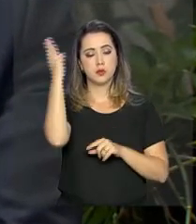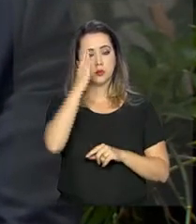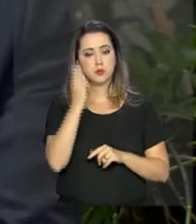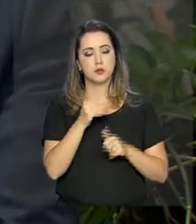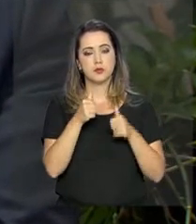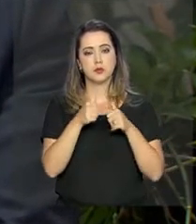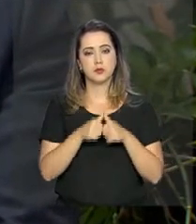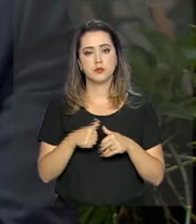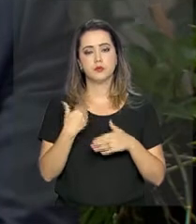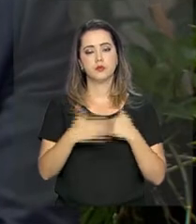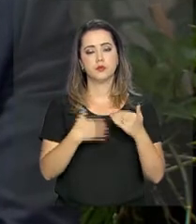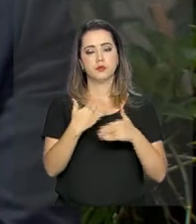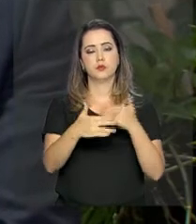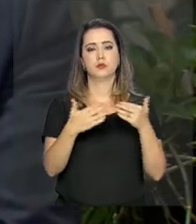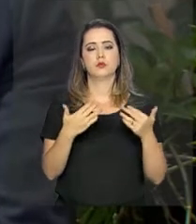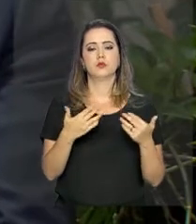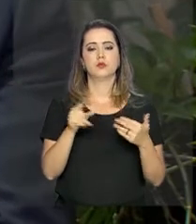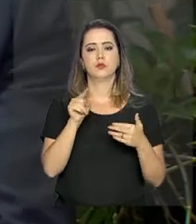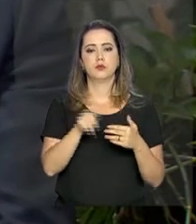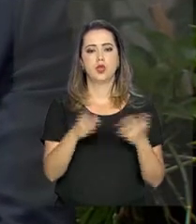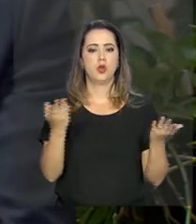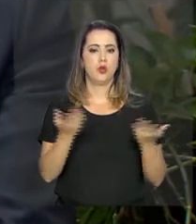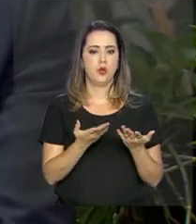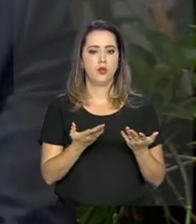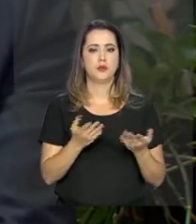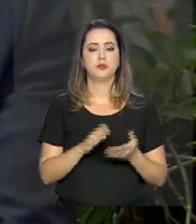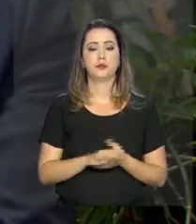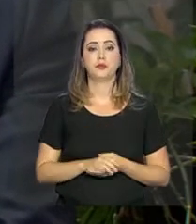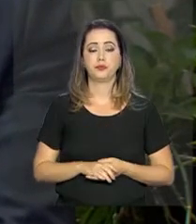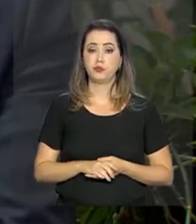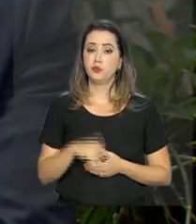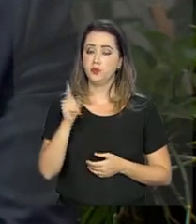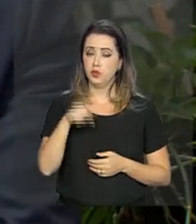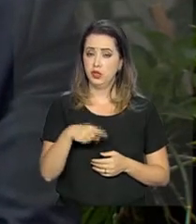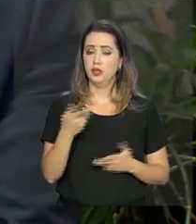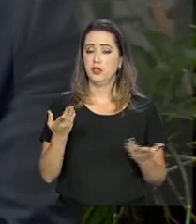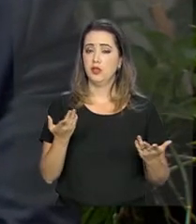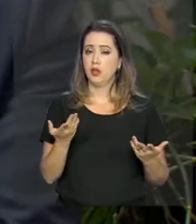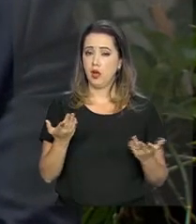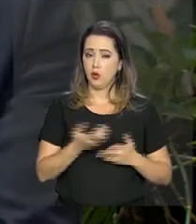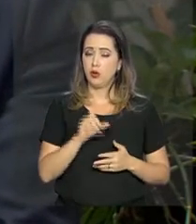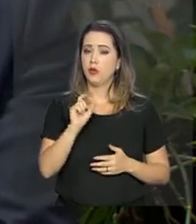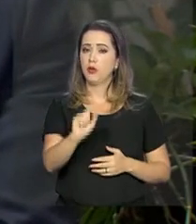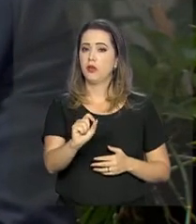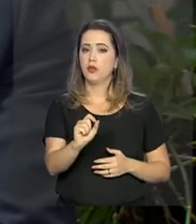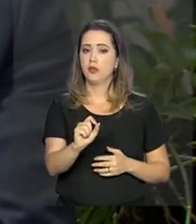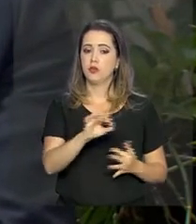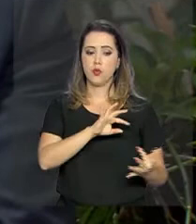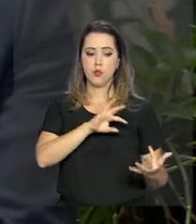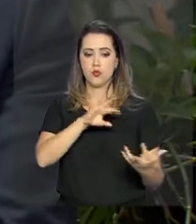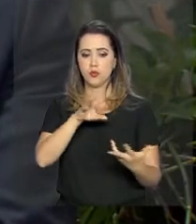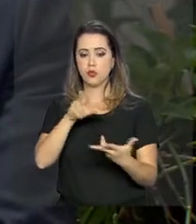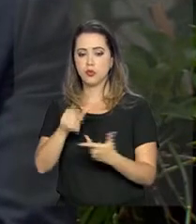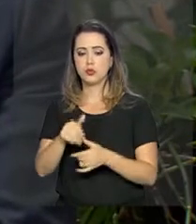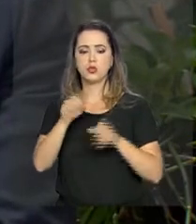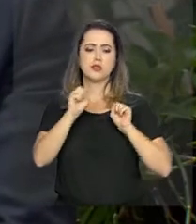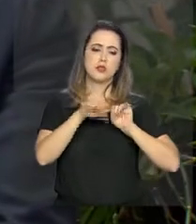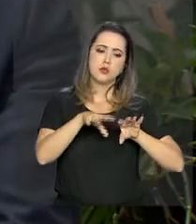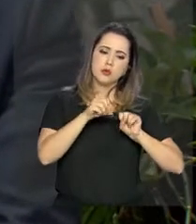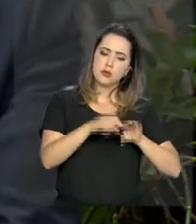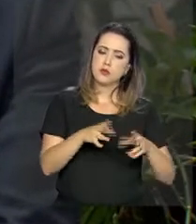está passando por esse processo nesse momento é que é o momento de universalização da educação